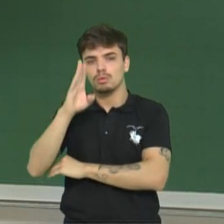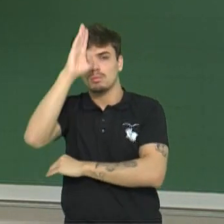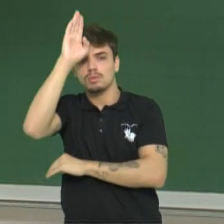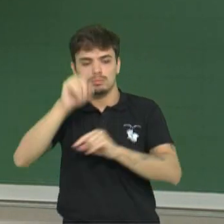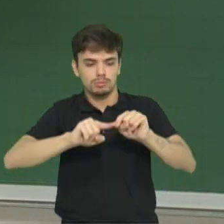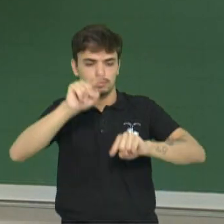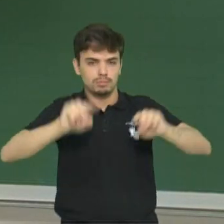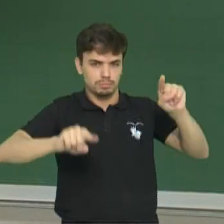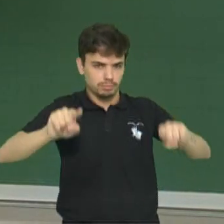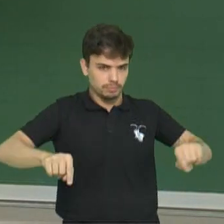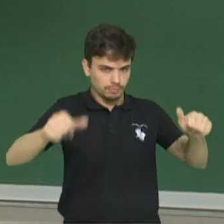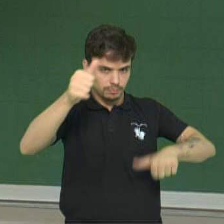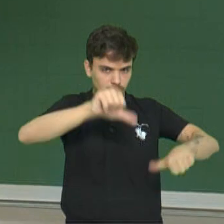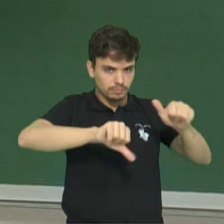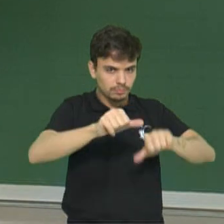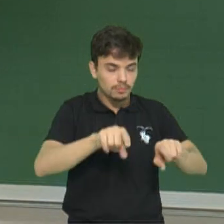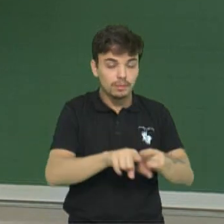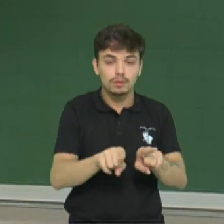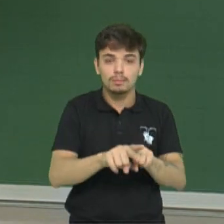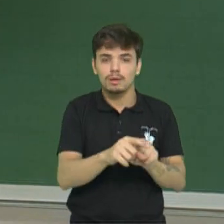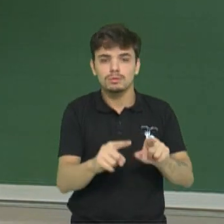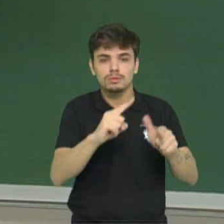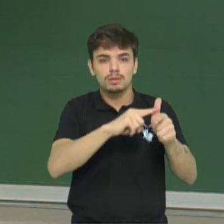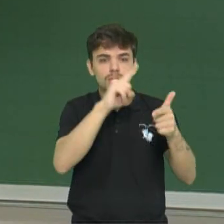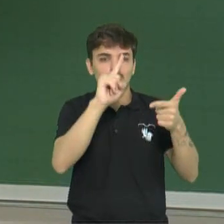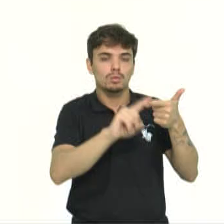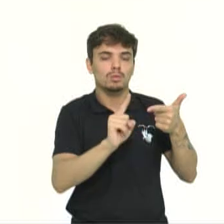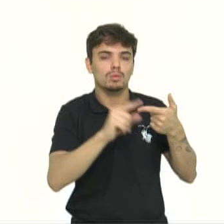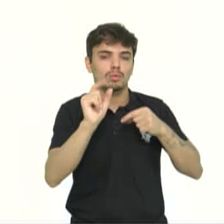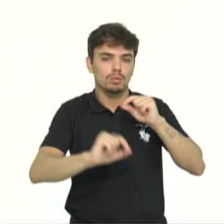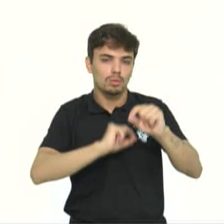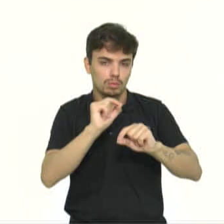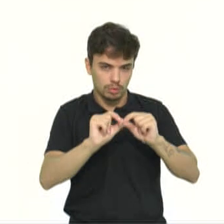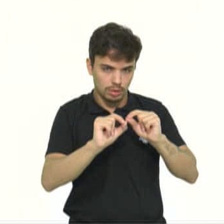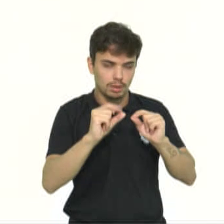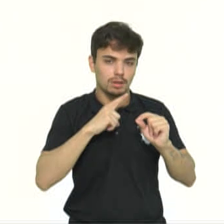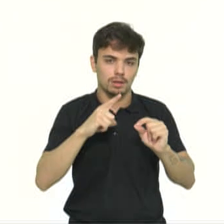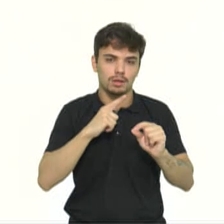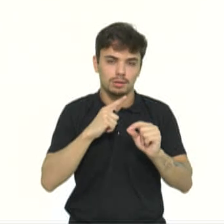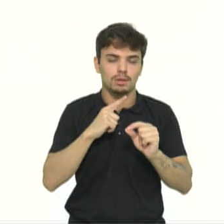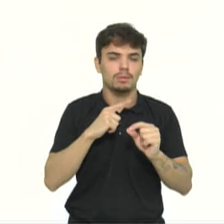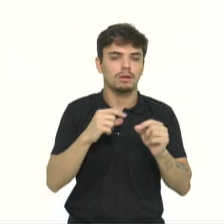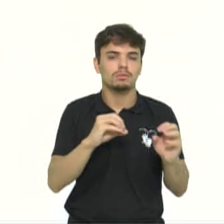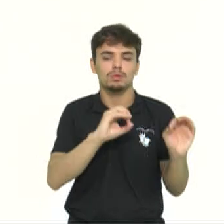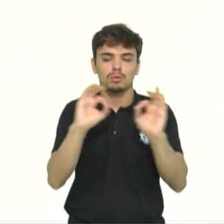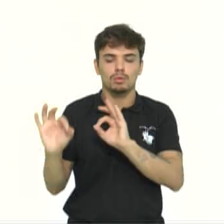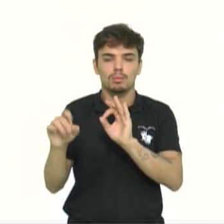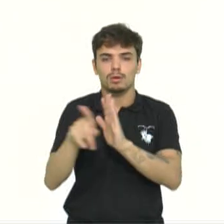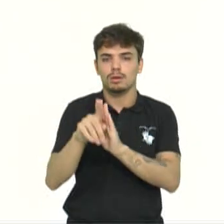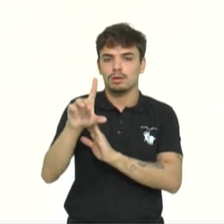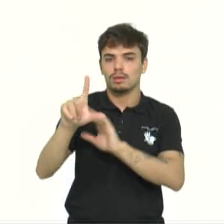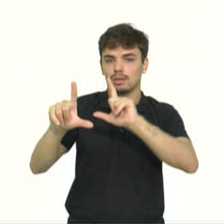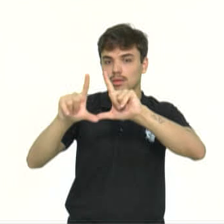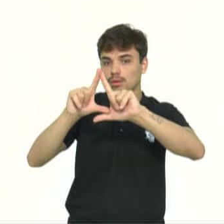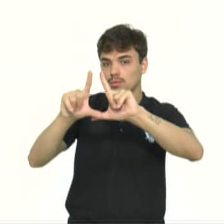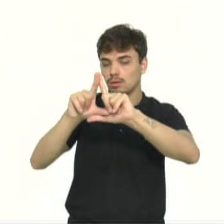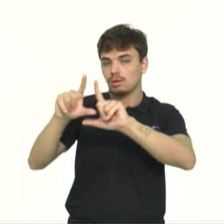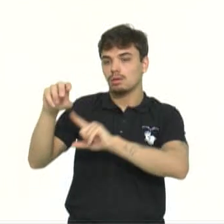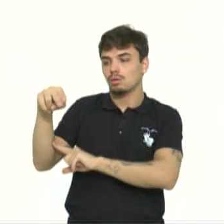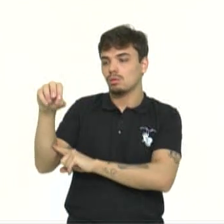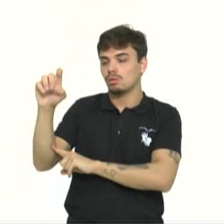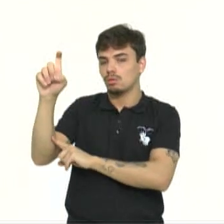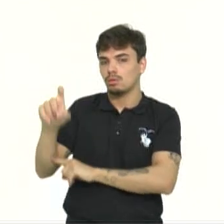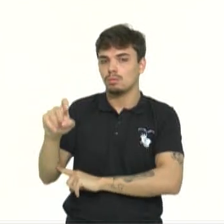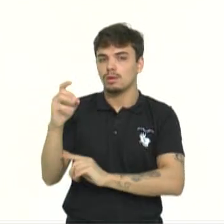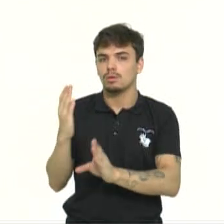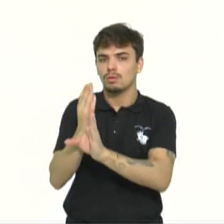variáveis dos elementos. Segundo passo é determinar a variação do NOX, que a gente chama de delta NOX, para verificar o número